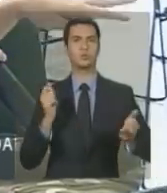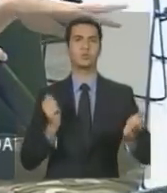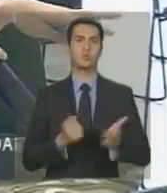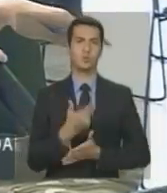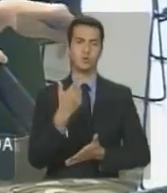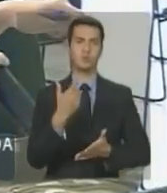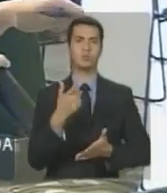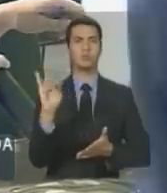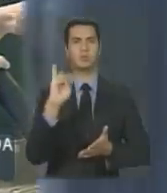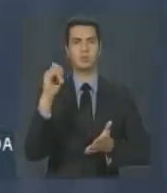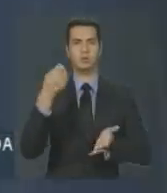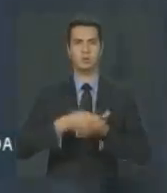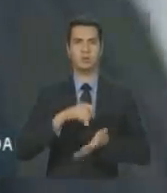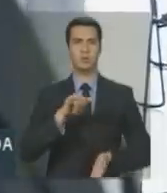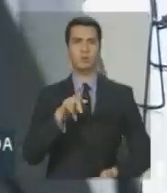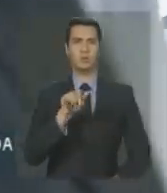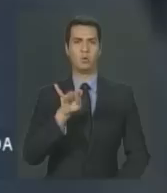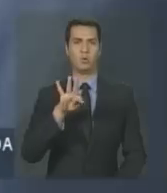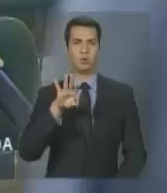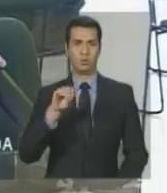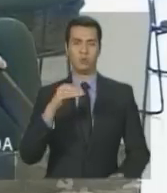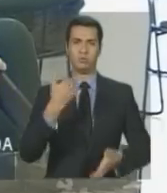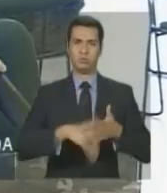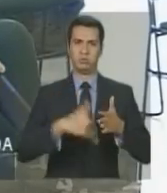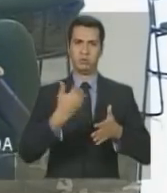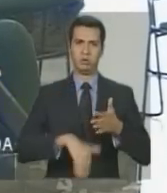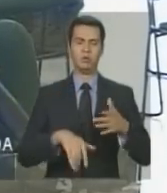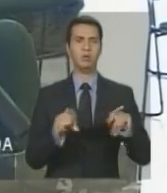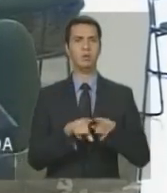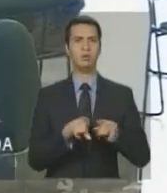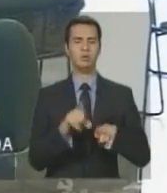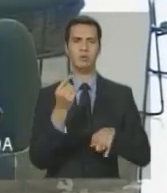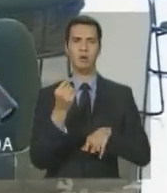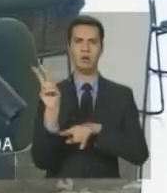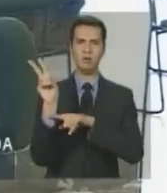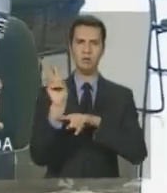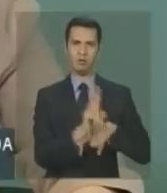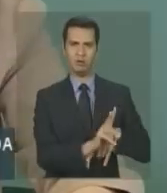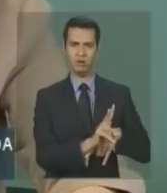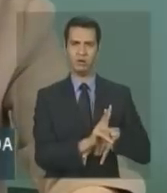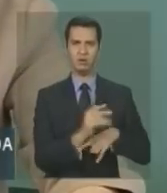pela essa isenção de de impostos e também pelo microcrédito